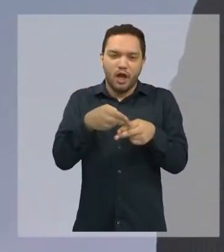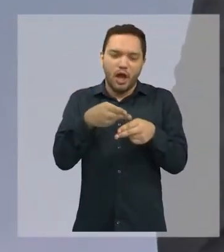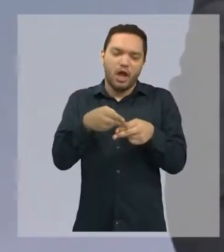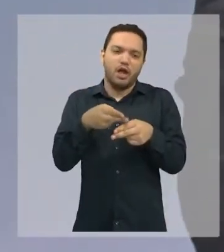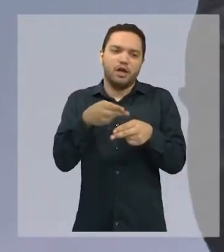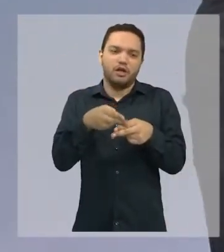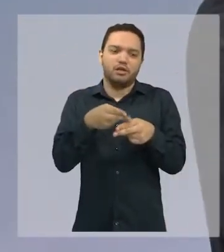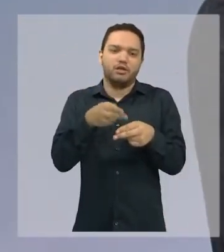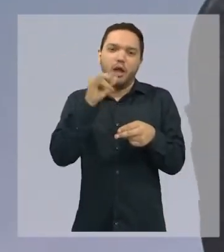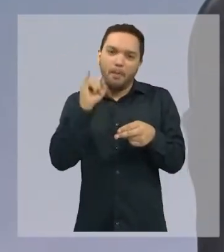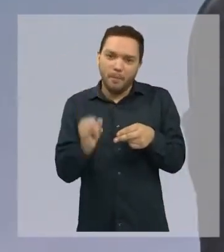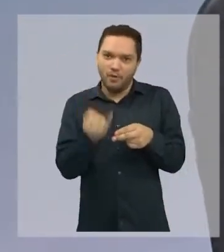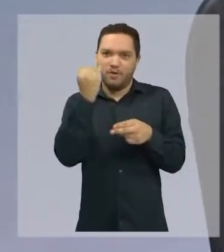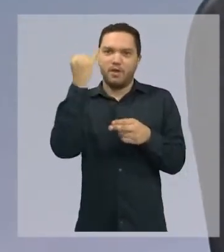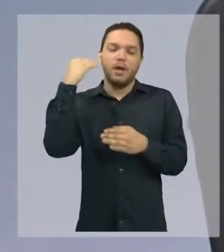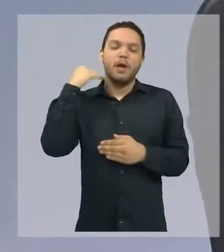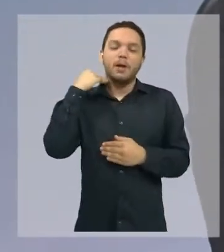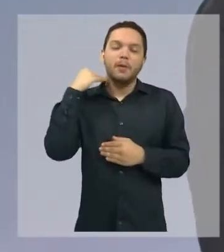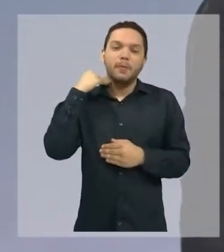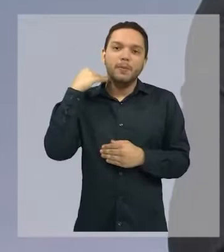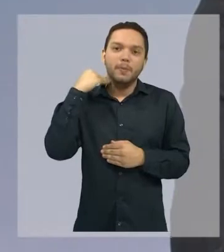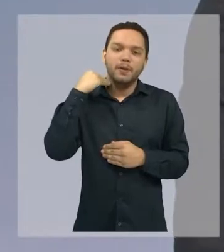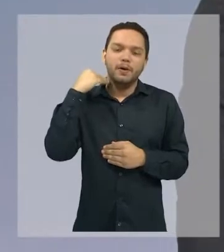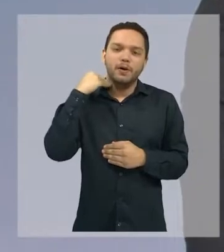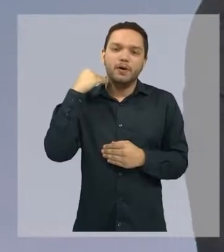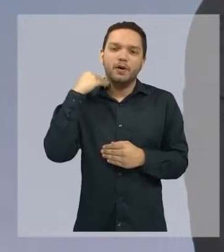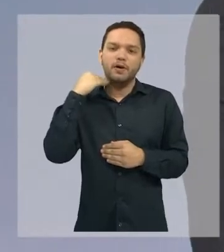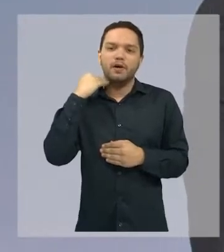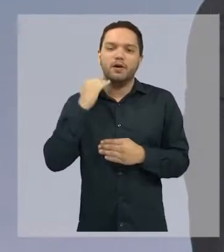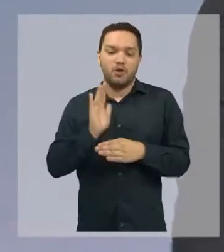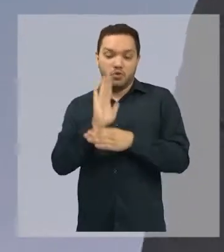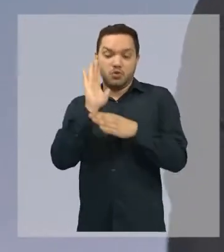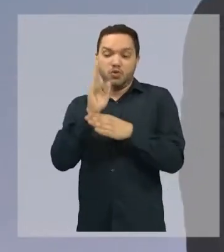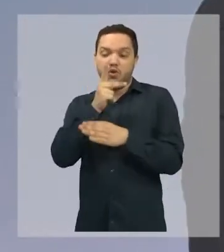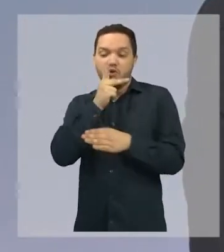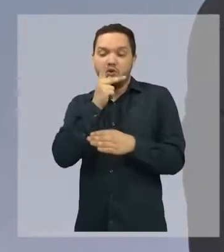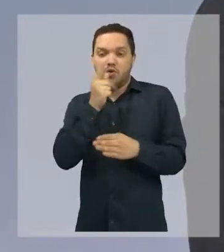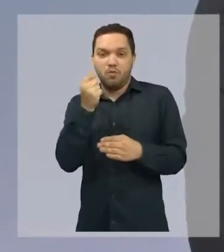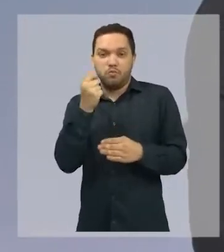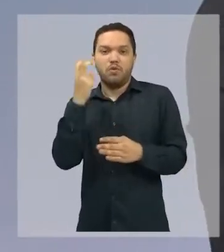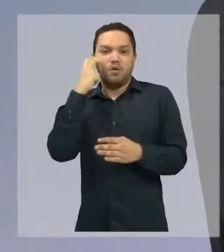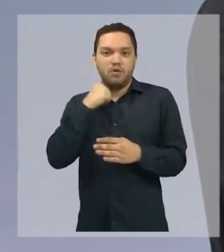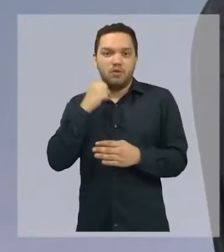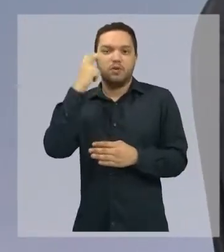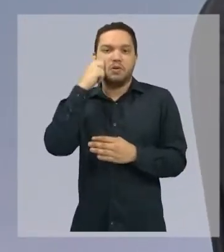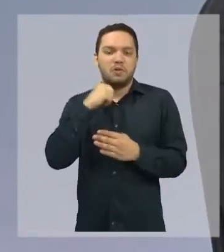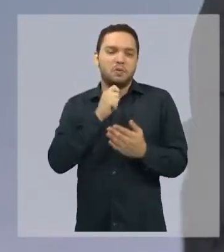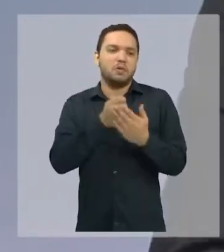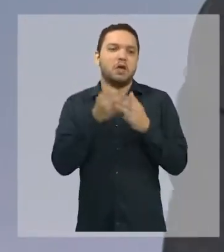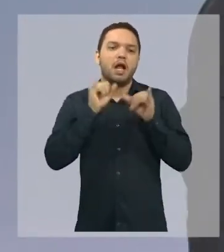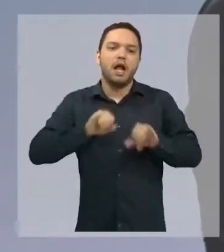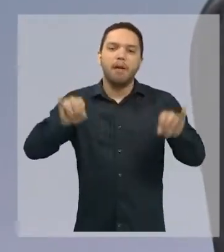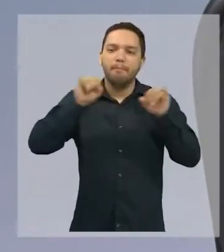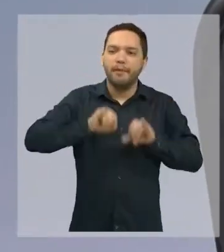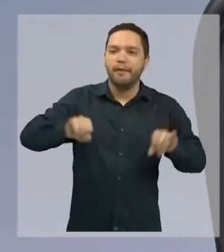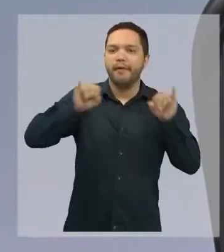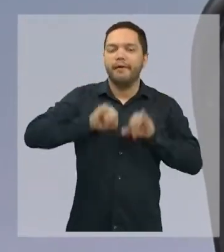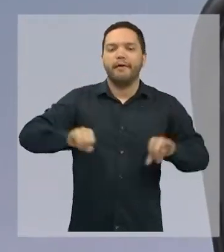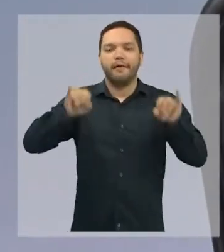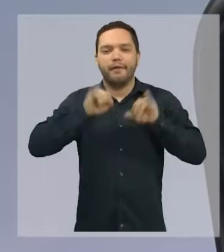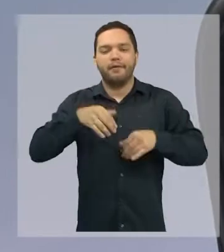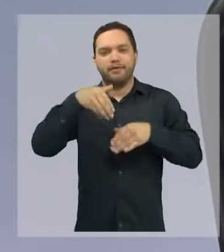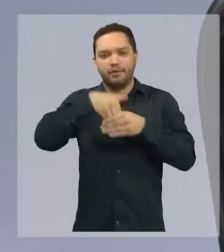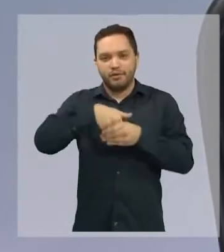ele usasse o banco com o objetivo de enriquecer o partido dele, financiar campanhas políticas do